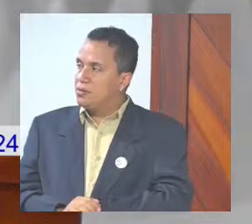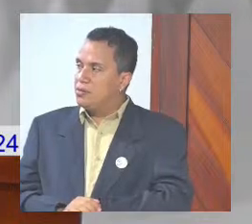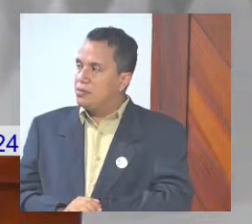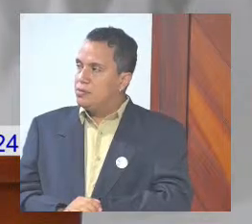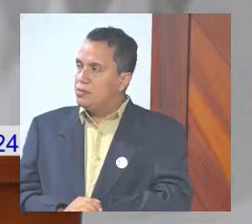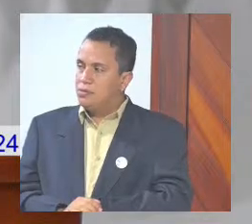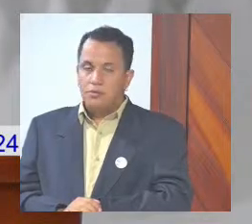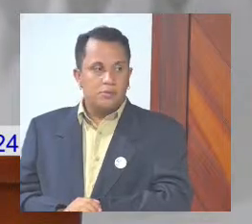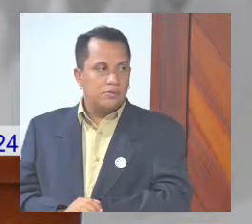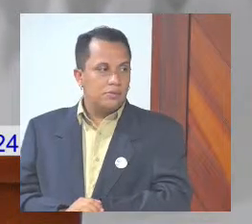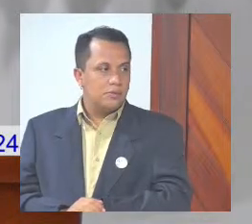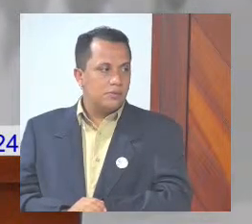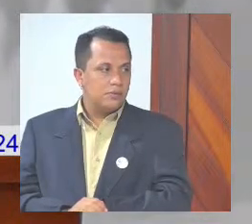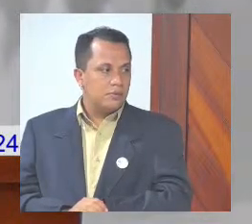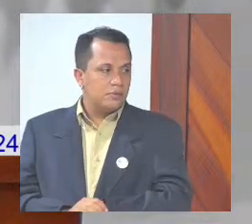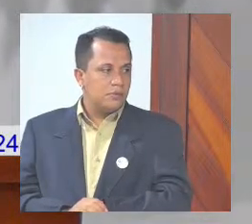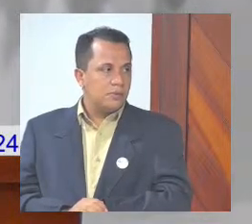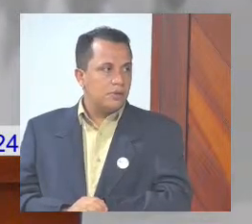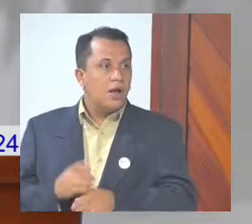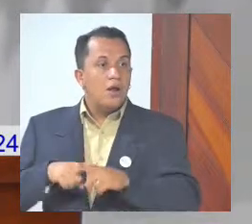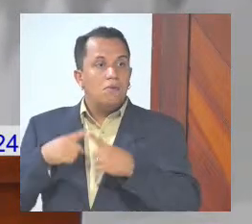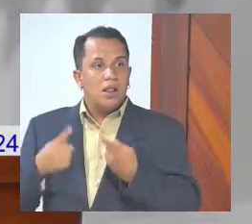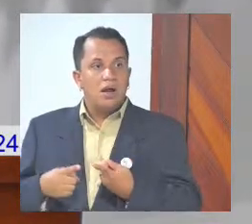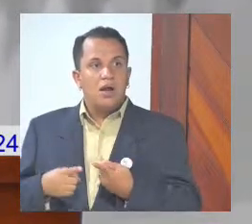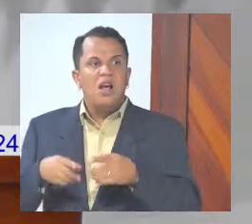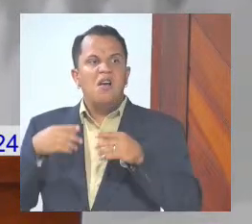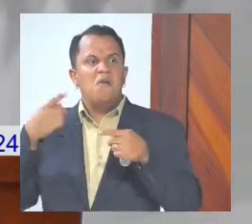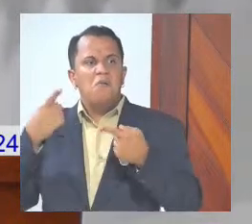com muito... As cobranças aqui enérgicas,